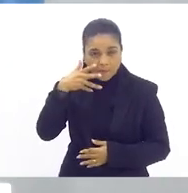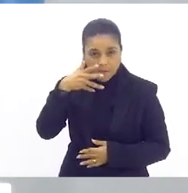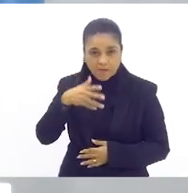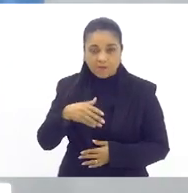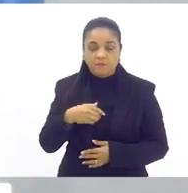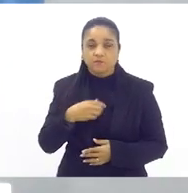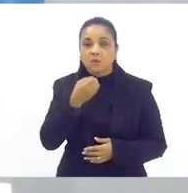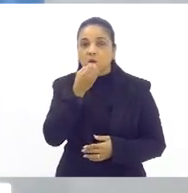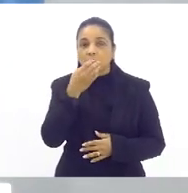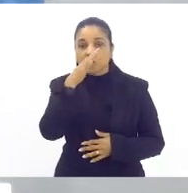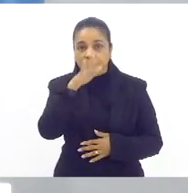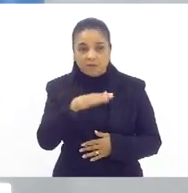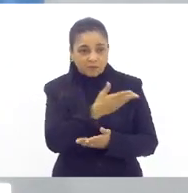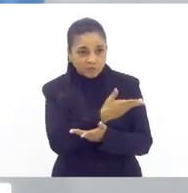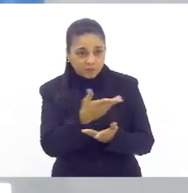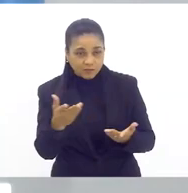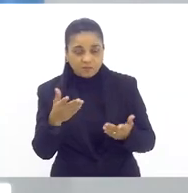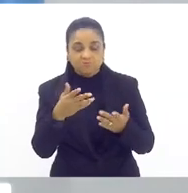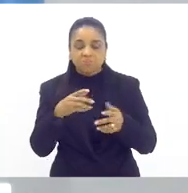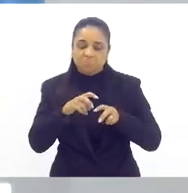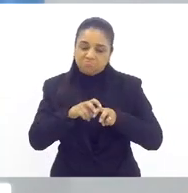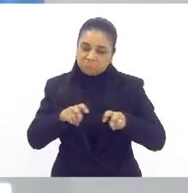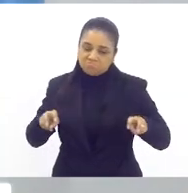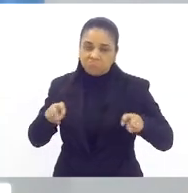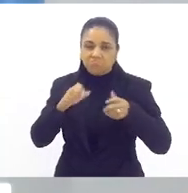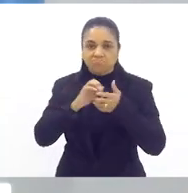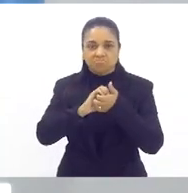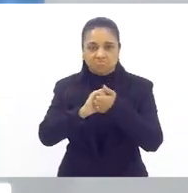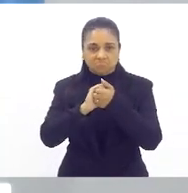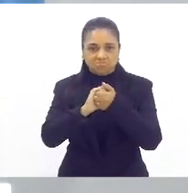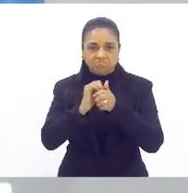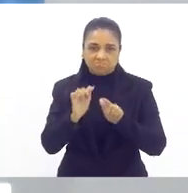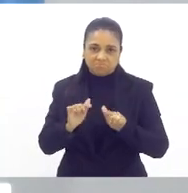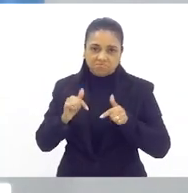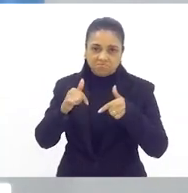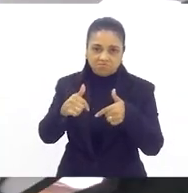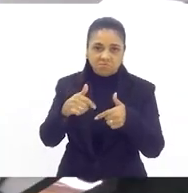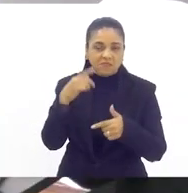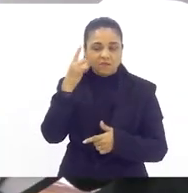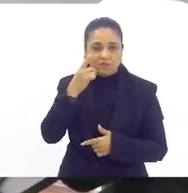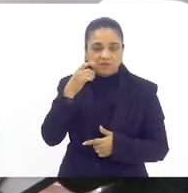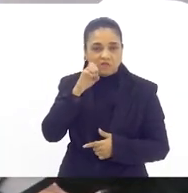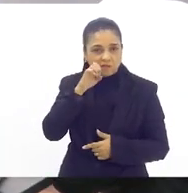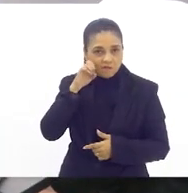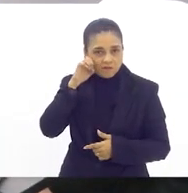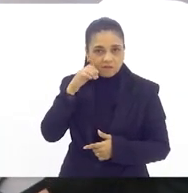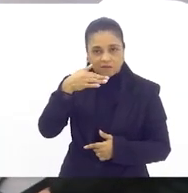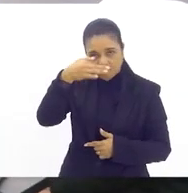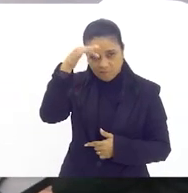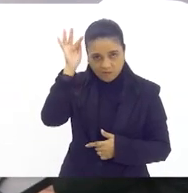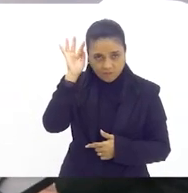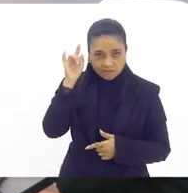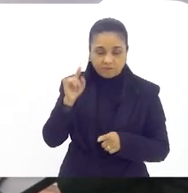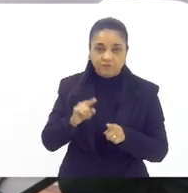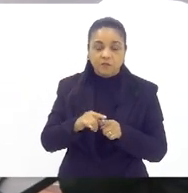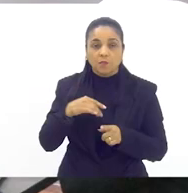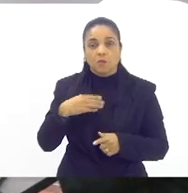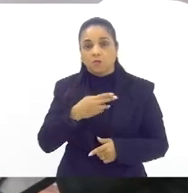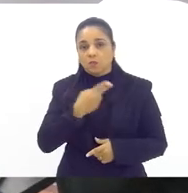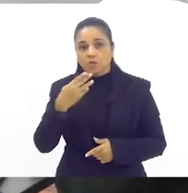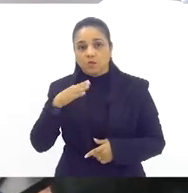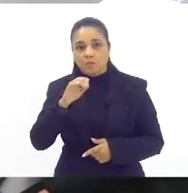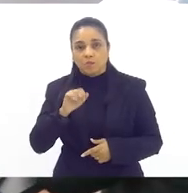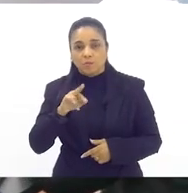Boa tarde a todos parabenizar a mesa pela iniciativa deputada Érica Deputado Flávio bom meu nome é Bruno de Alcântara